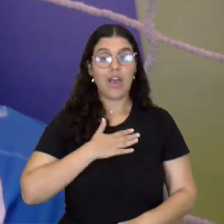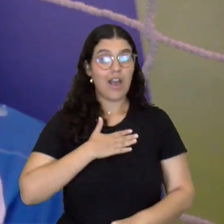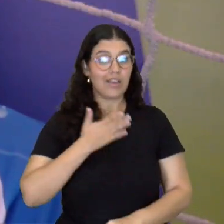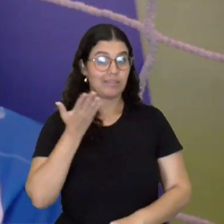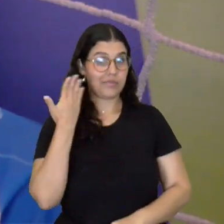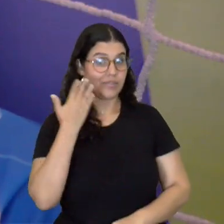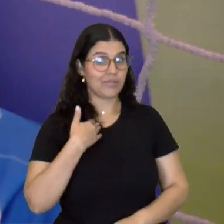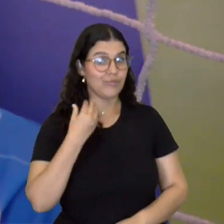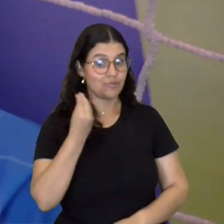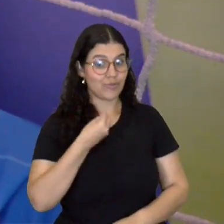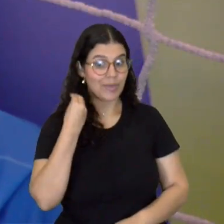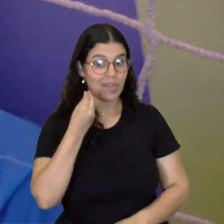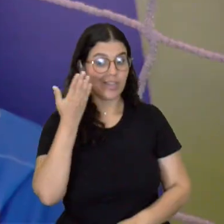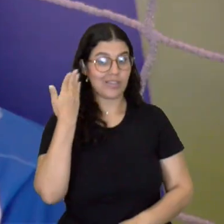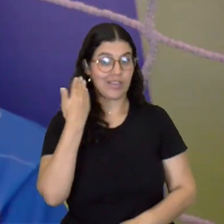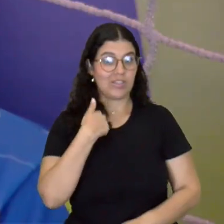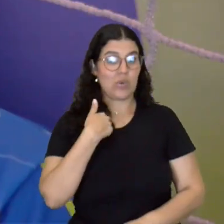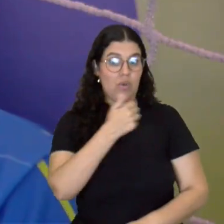eu era muito